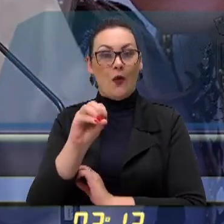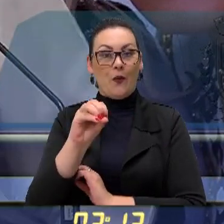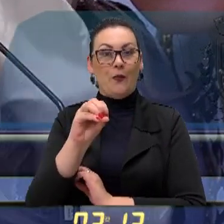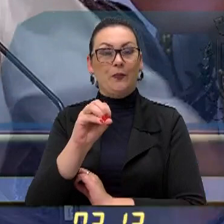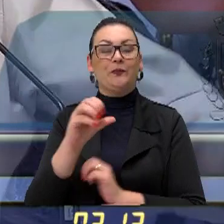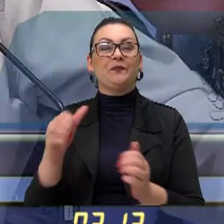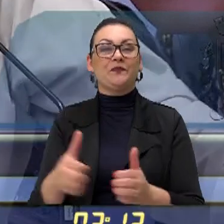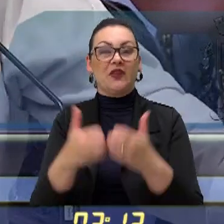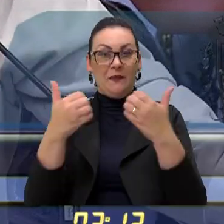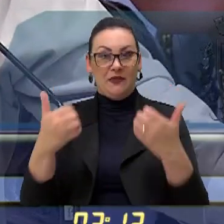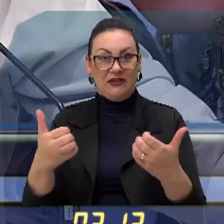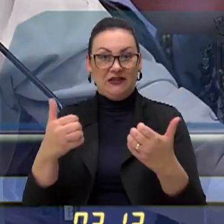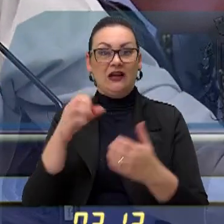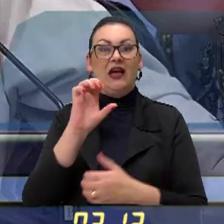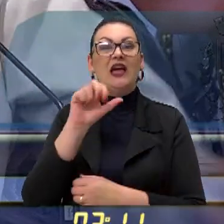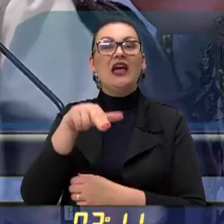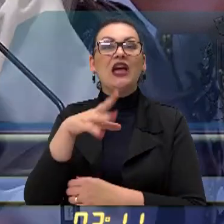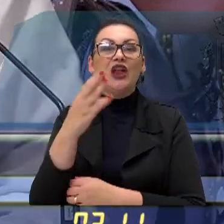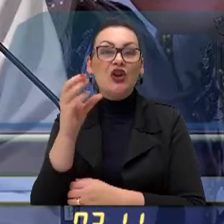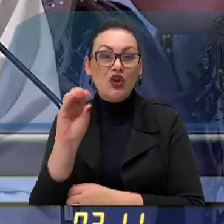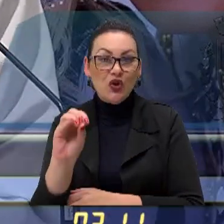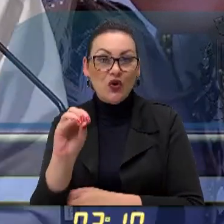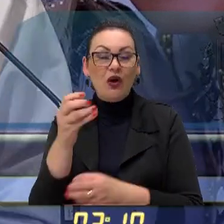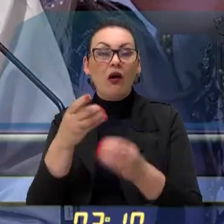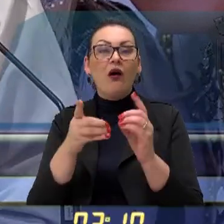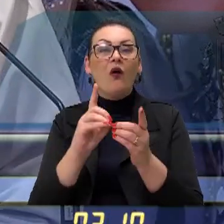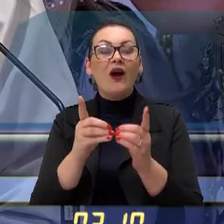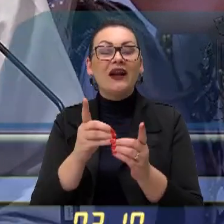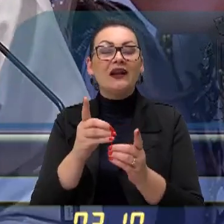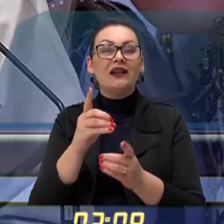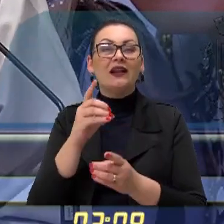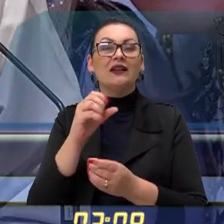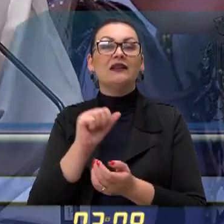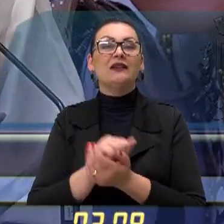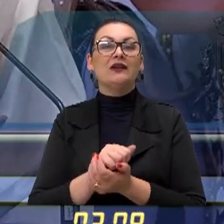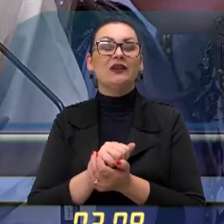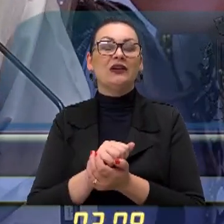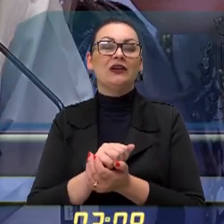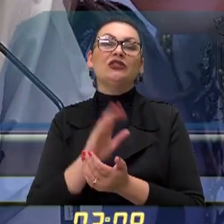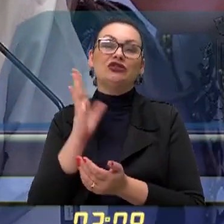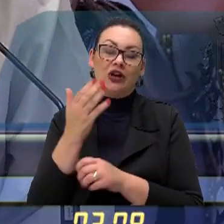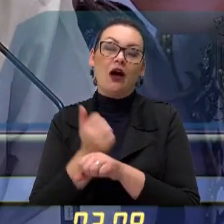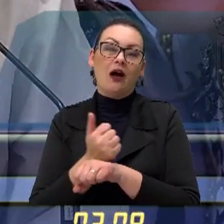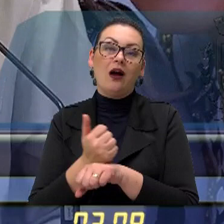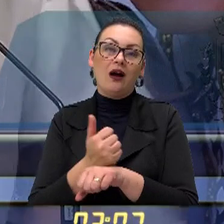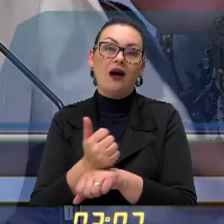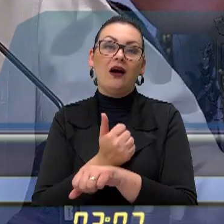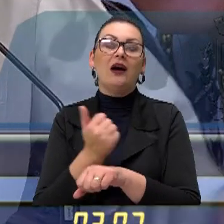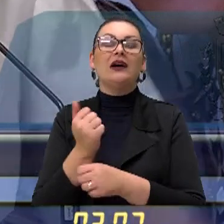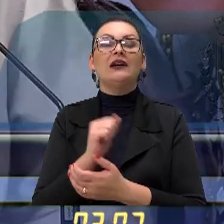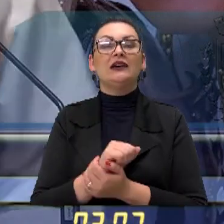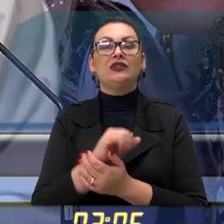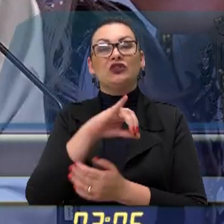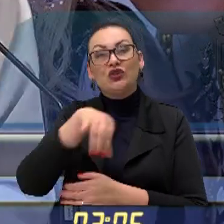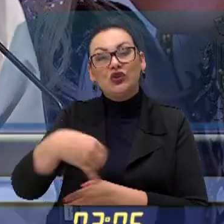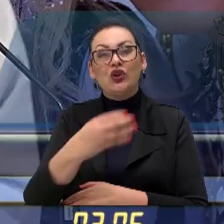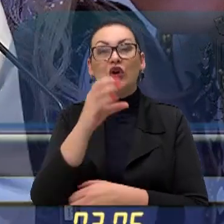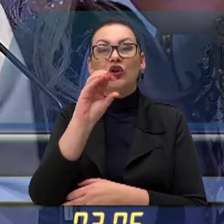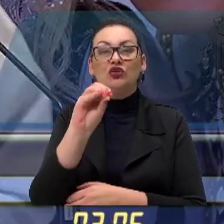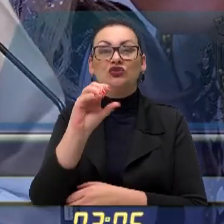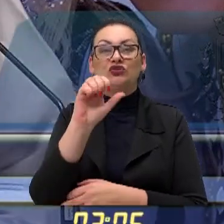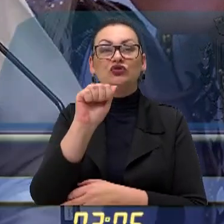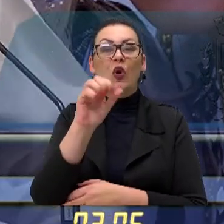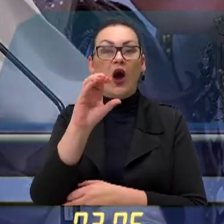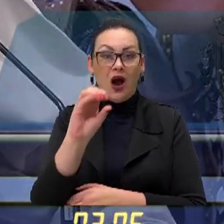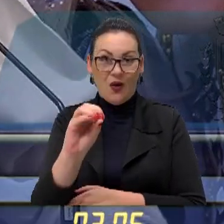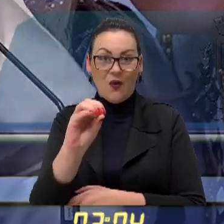presidente da Oktober, Enio Vermut, e do coordenador, por muitos e muitos anos já, do desfile, João Guerque e